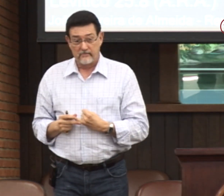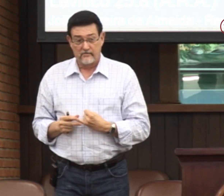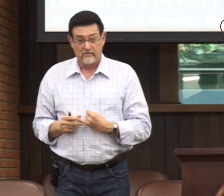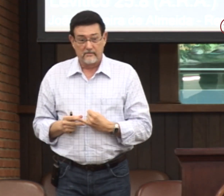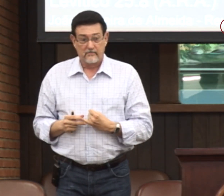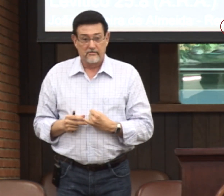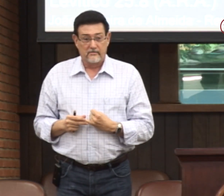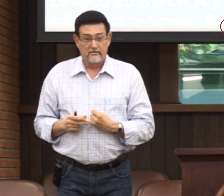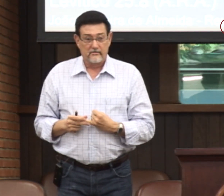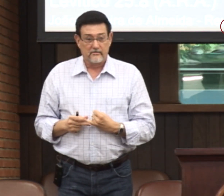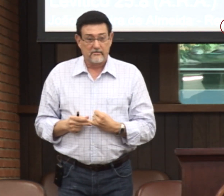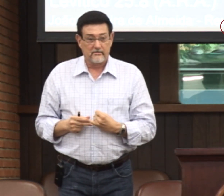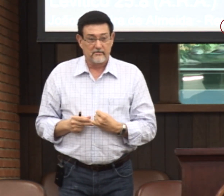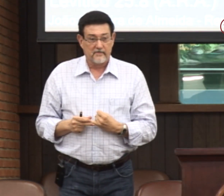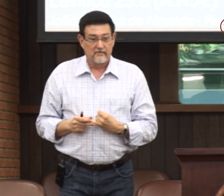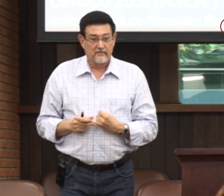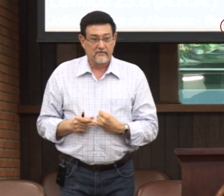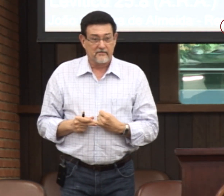o mundo